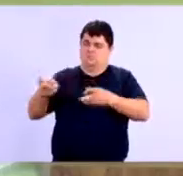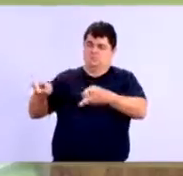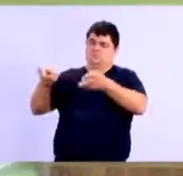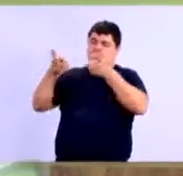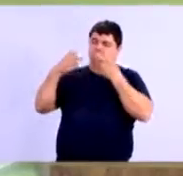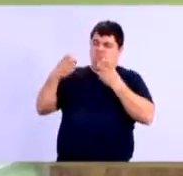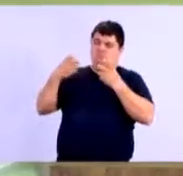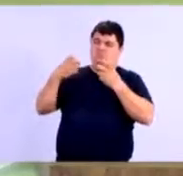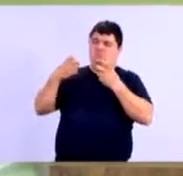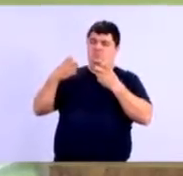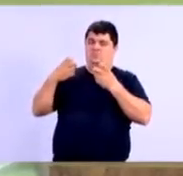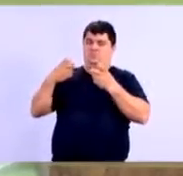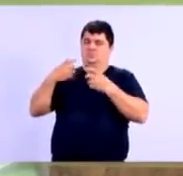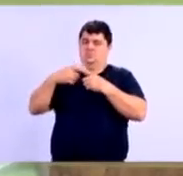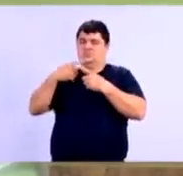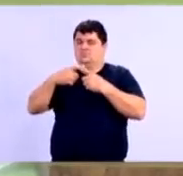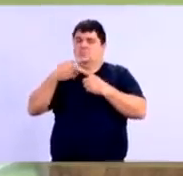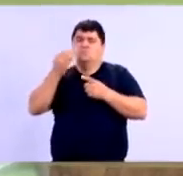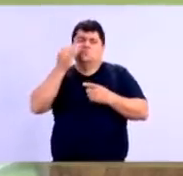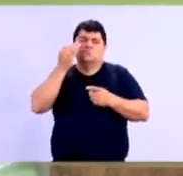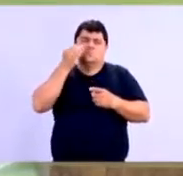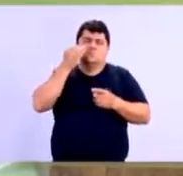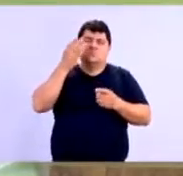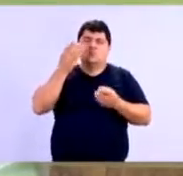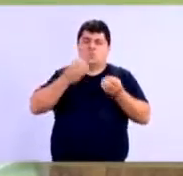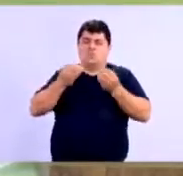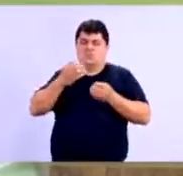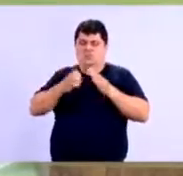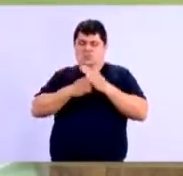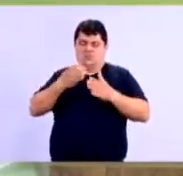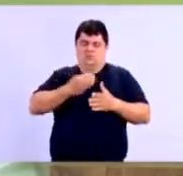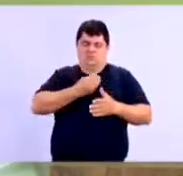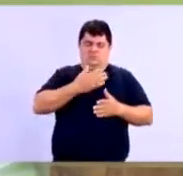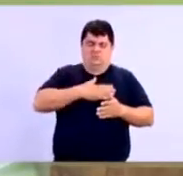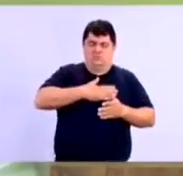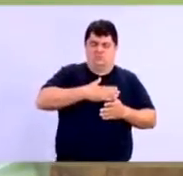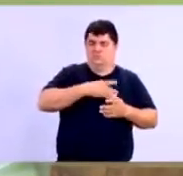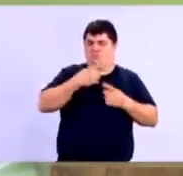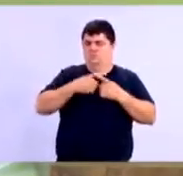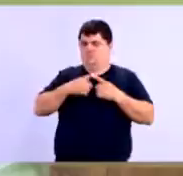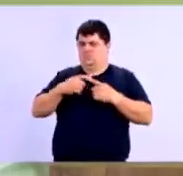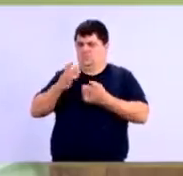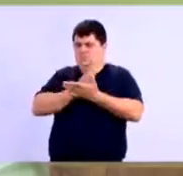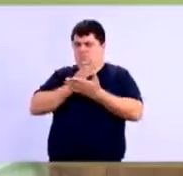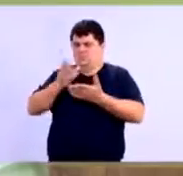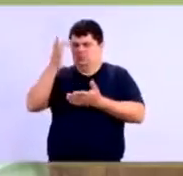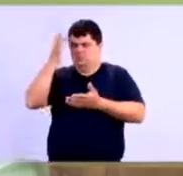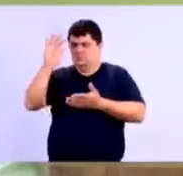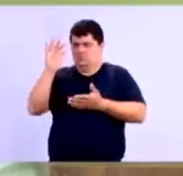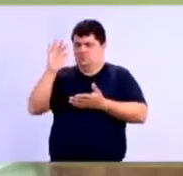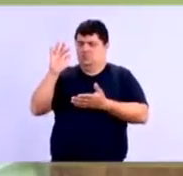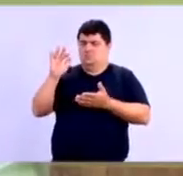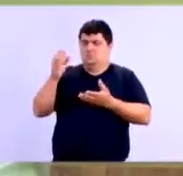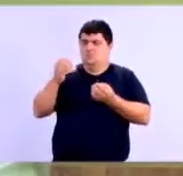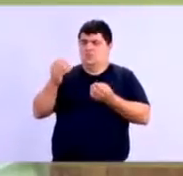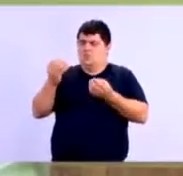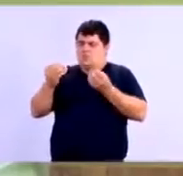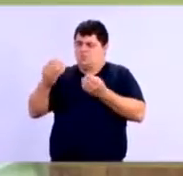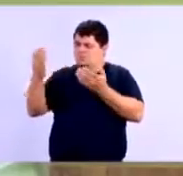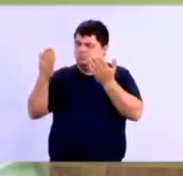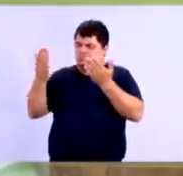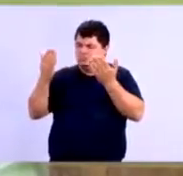ramo e do mesmo porte, para você verificar como é que a sua empresa está se comportando, porque às vezes você não tem um ponto de partida para fazer essa